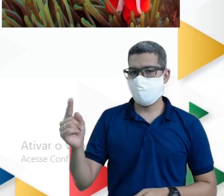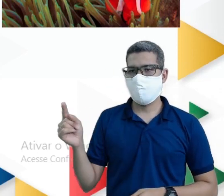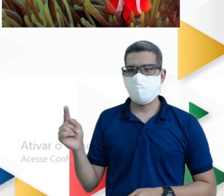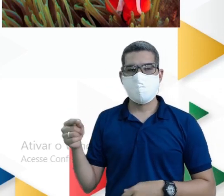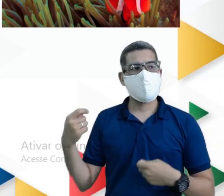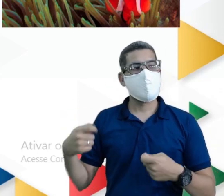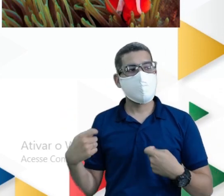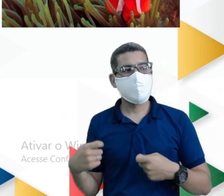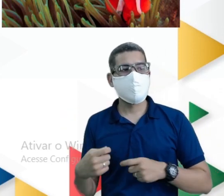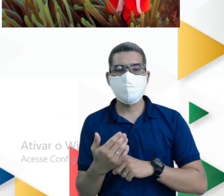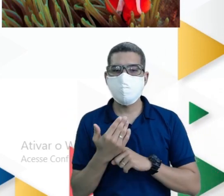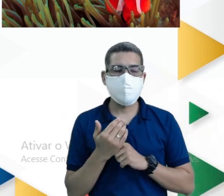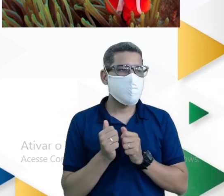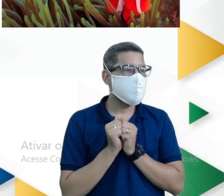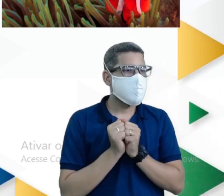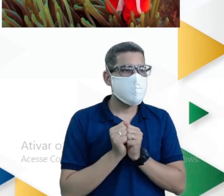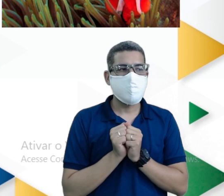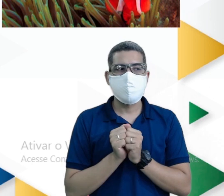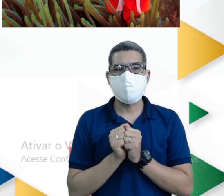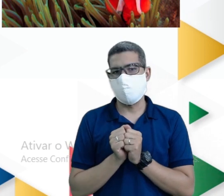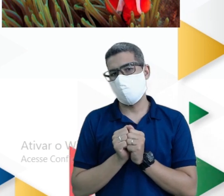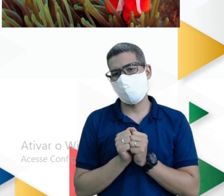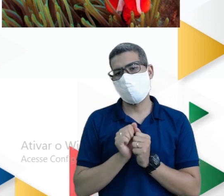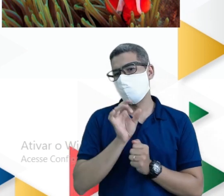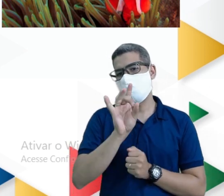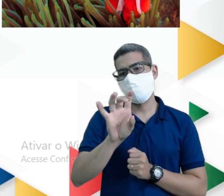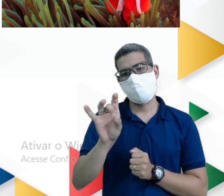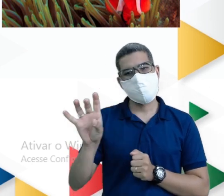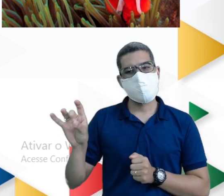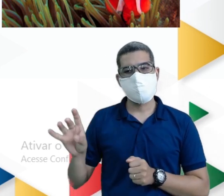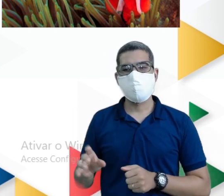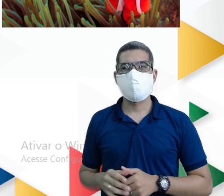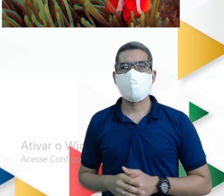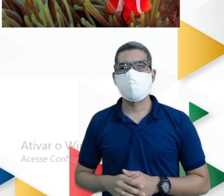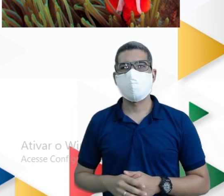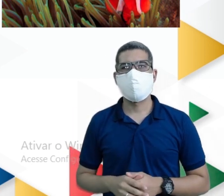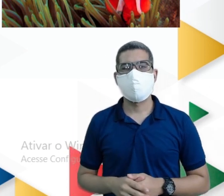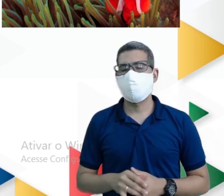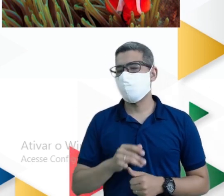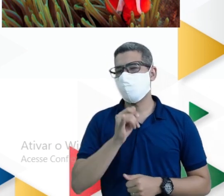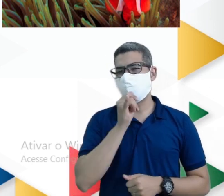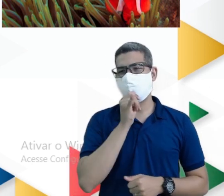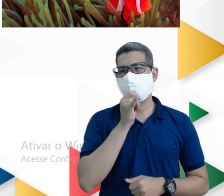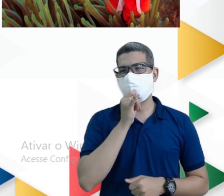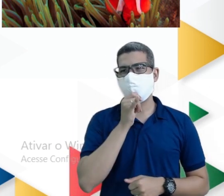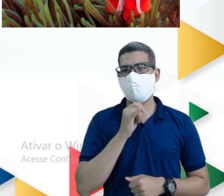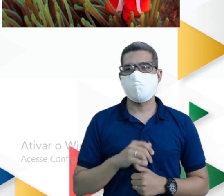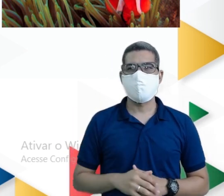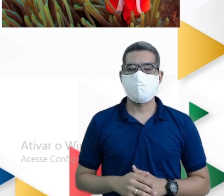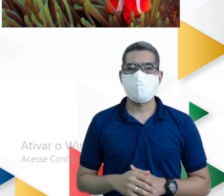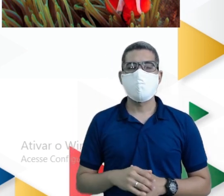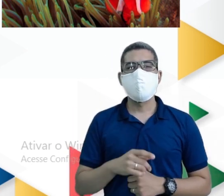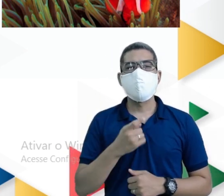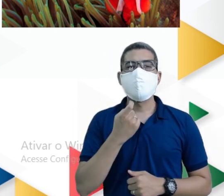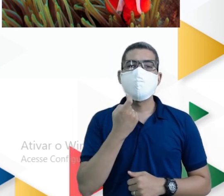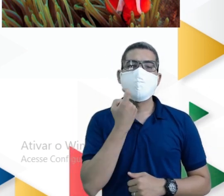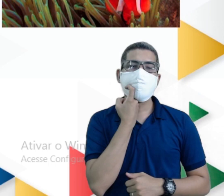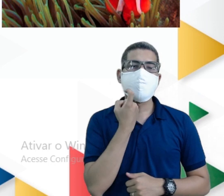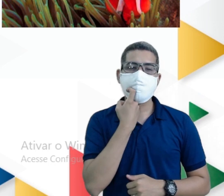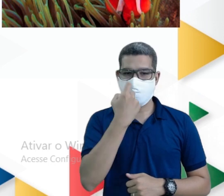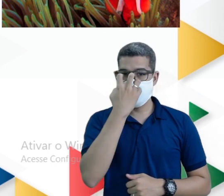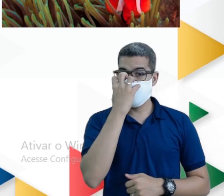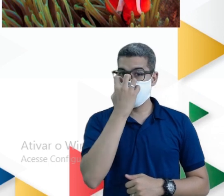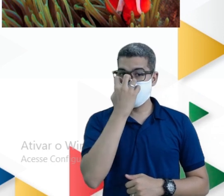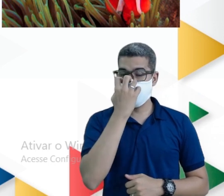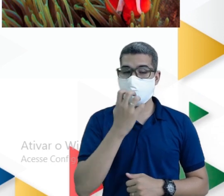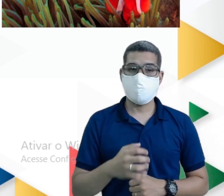são dependentes, eles são independentes um do outro aí para sobreviver. Por exemplo, a gente tem o peixe palhaço e